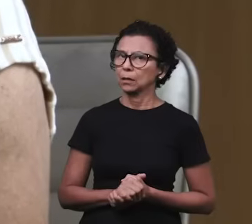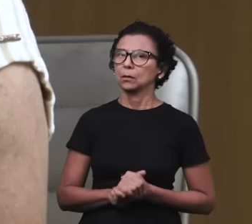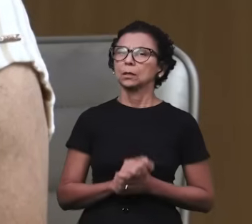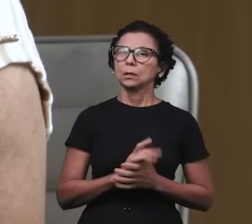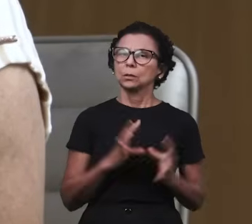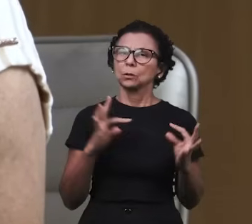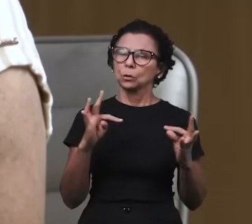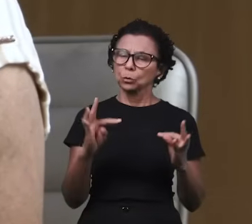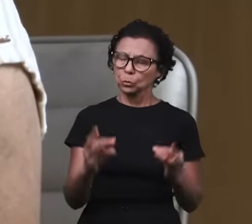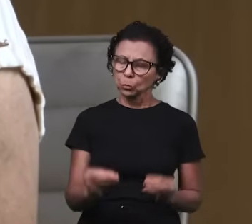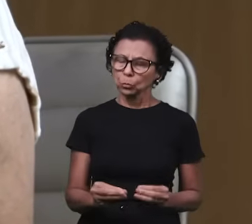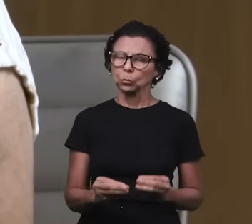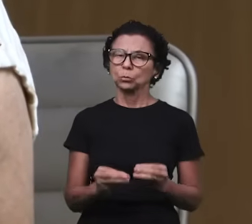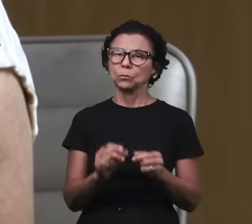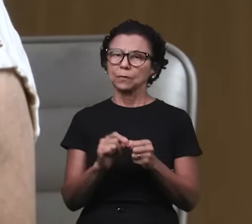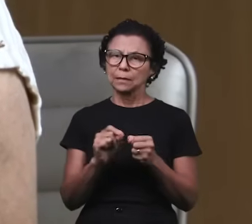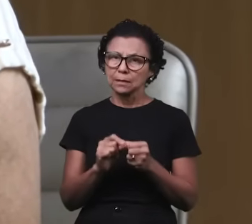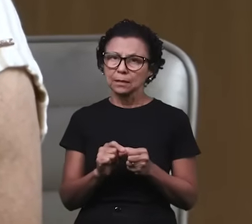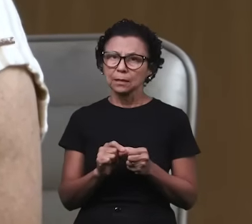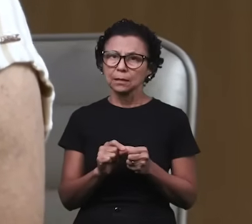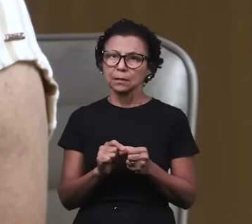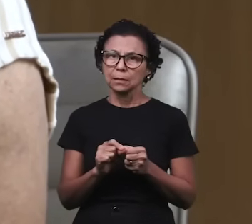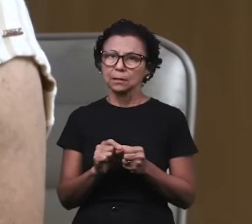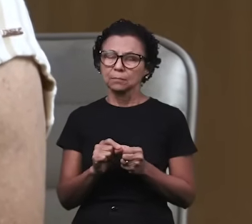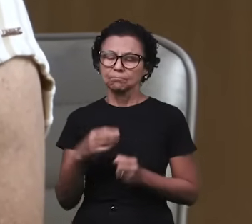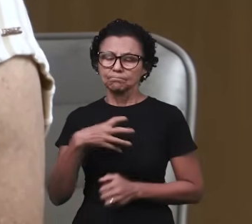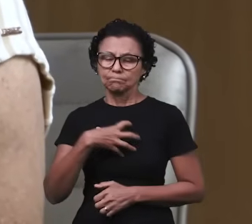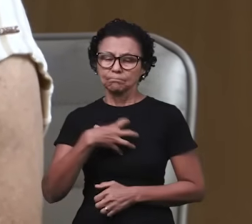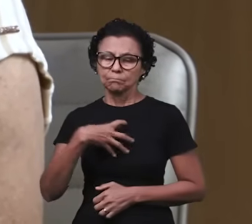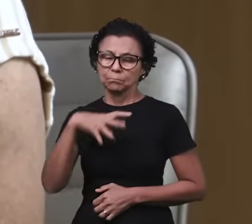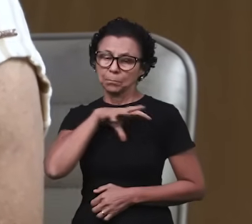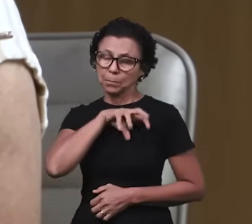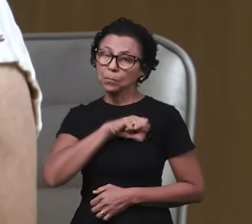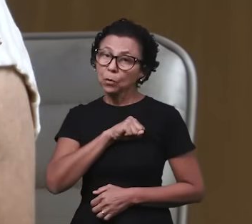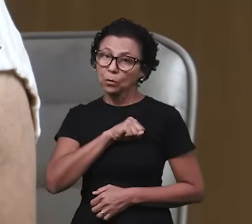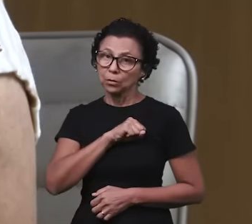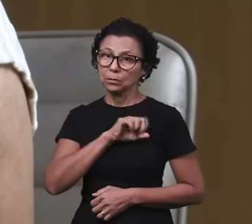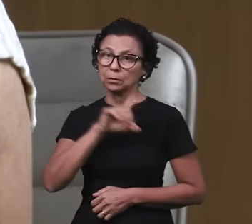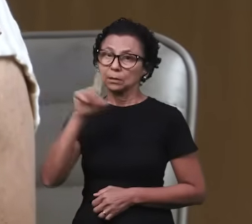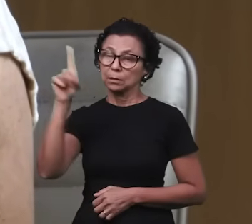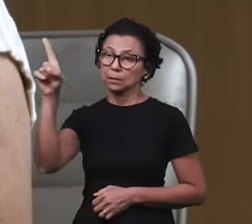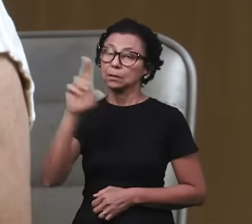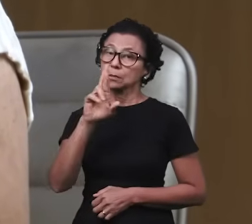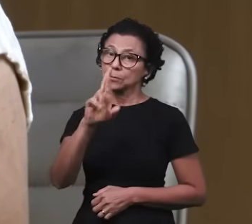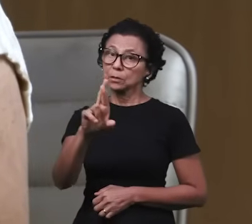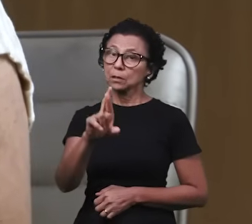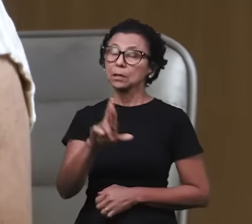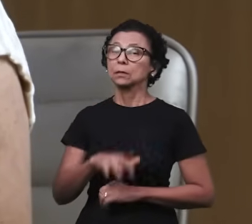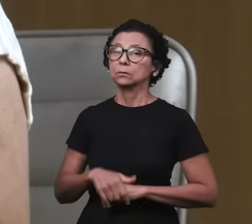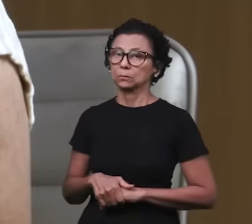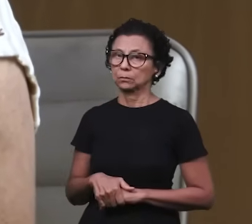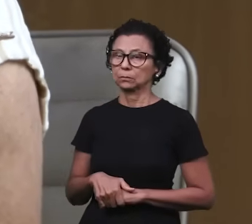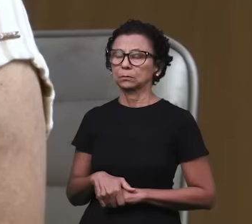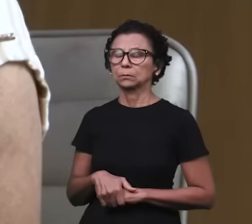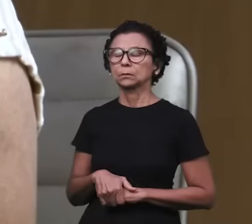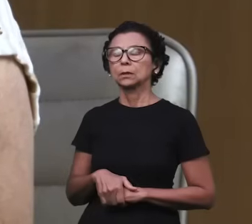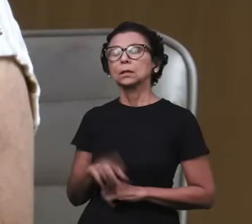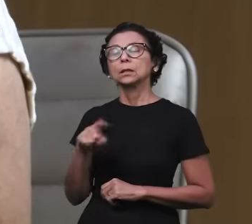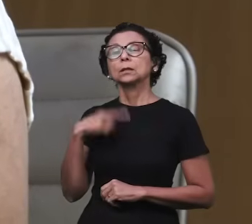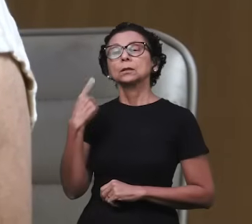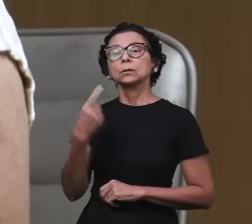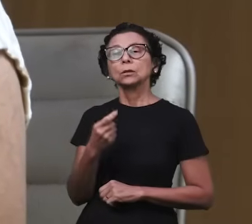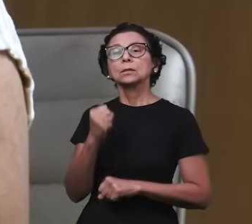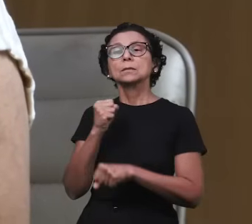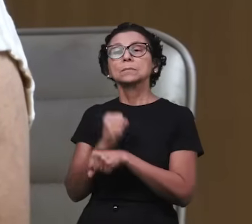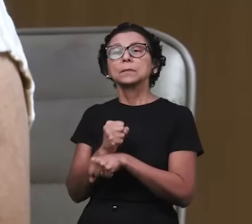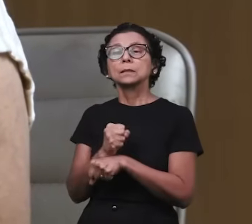ser recompensado pelo Senhor. E a nossa esperança maior é o quê? A eternidade, que foi um grande amor